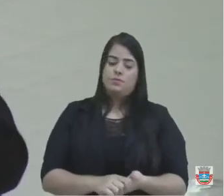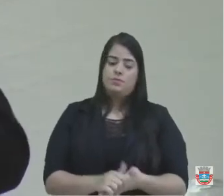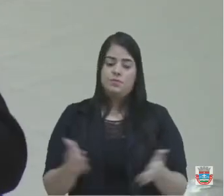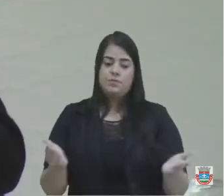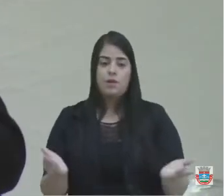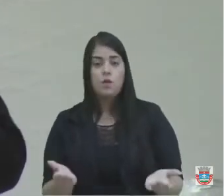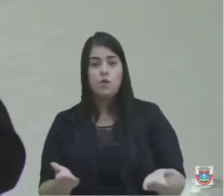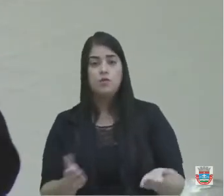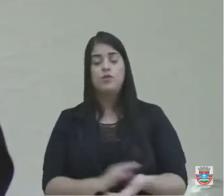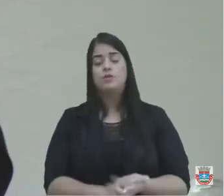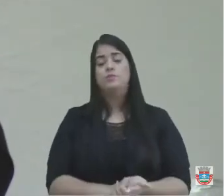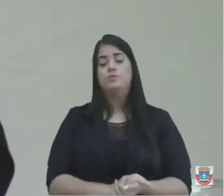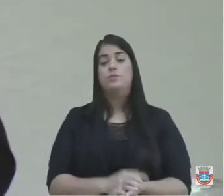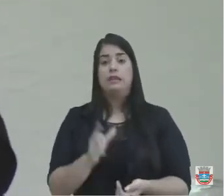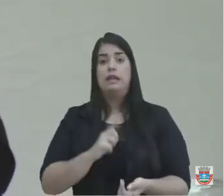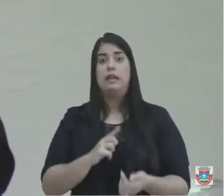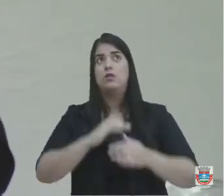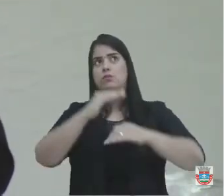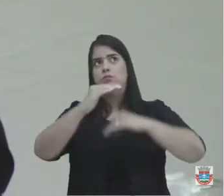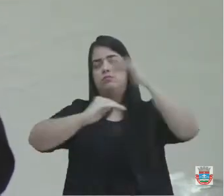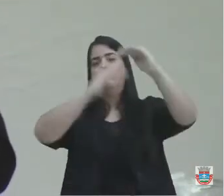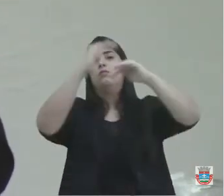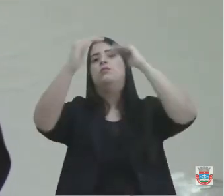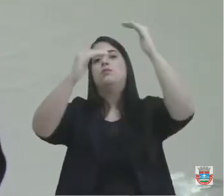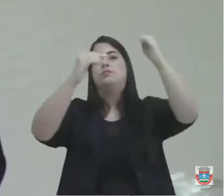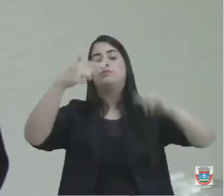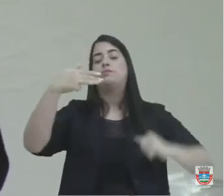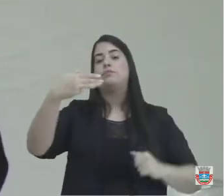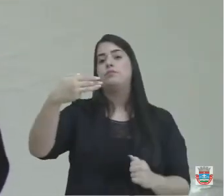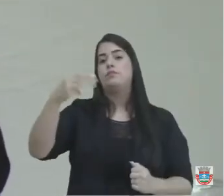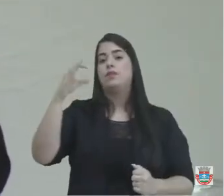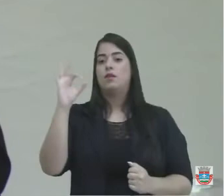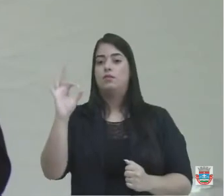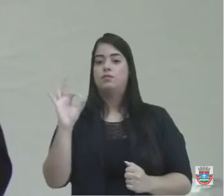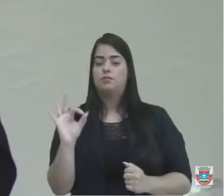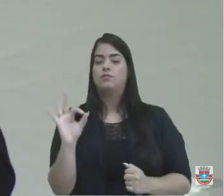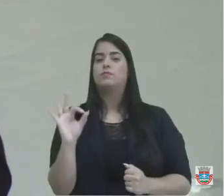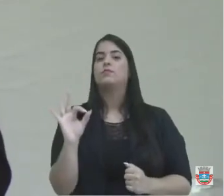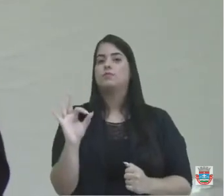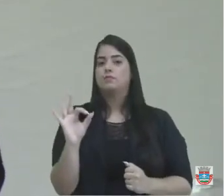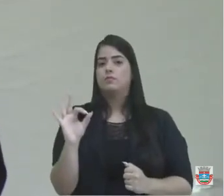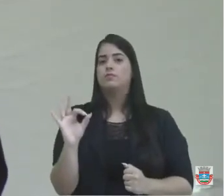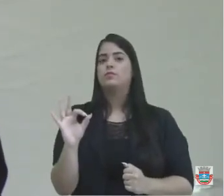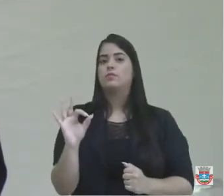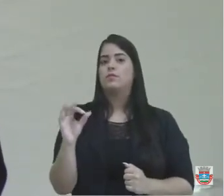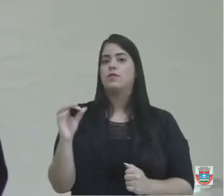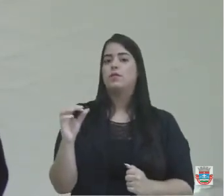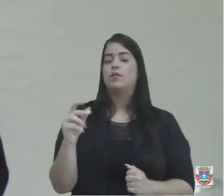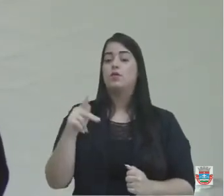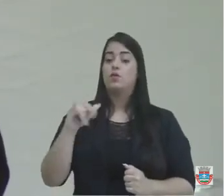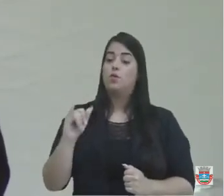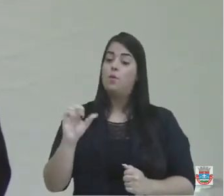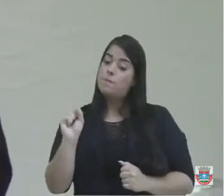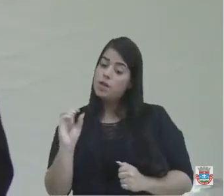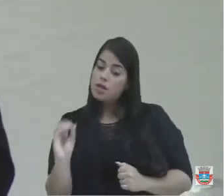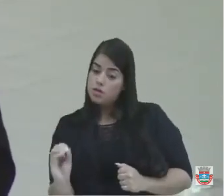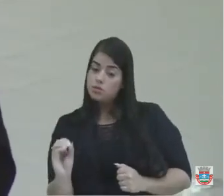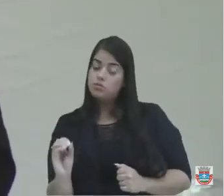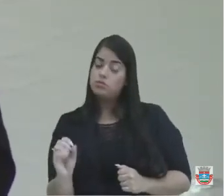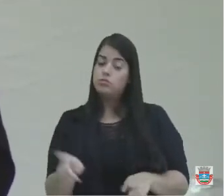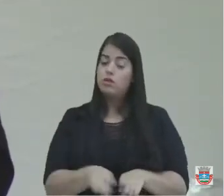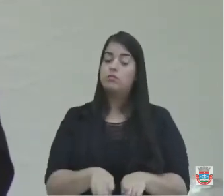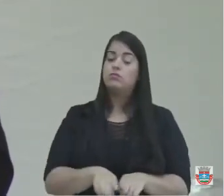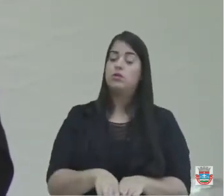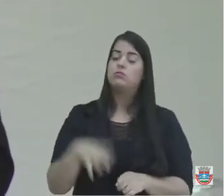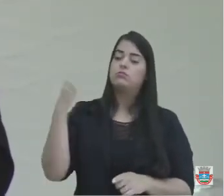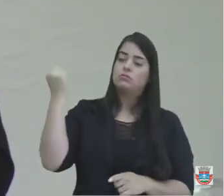quando eu tenho um aumento de 33,20 e quatro no PIS e na carreira então tem uma